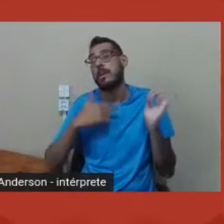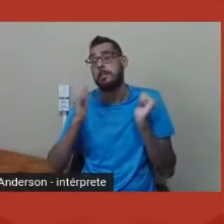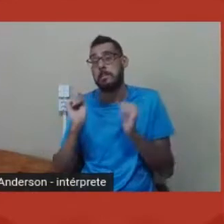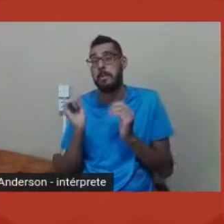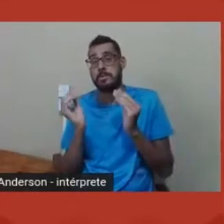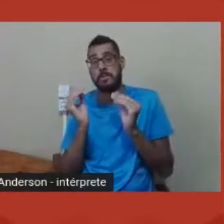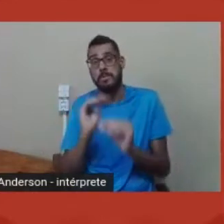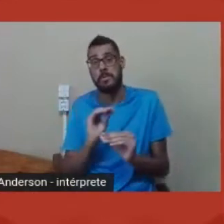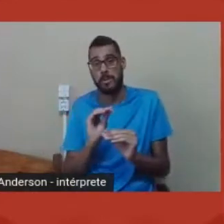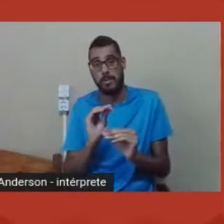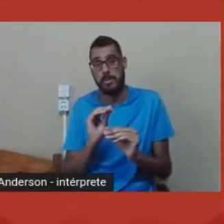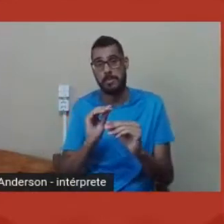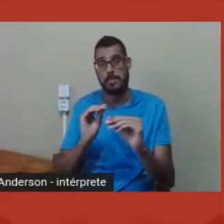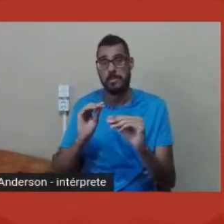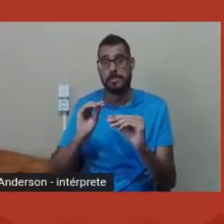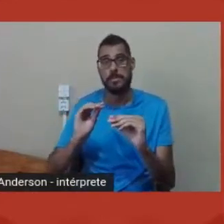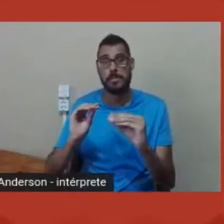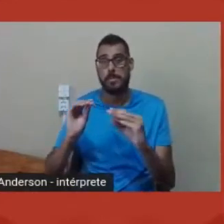essa...